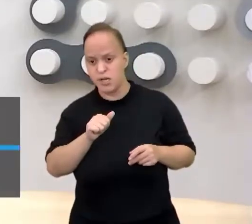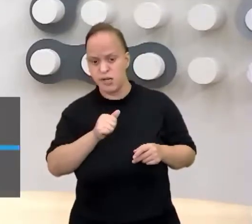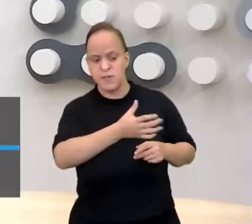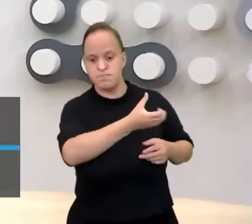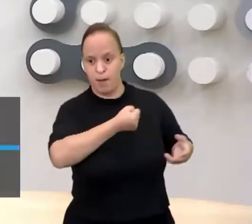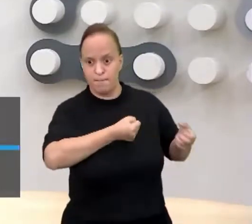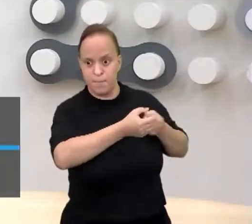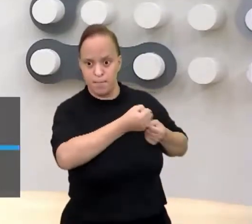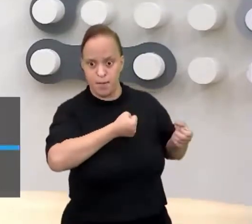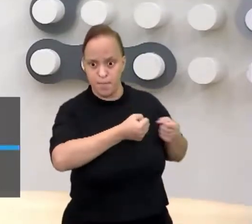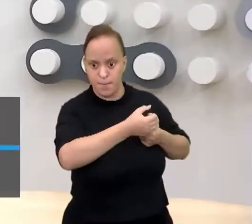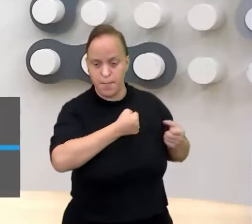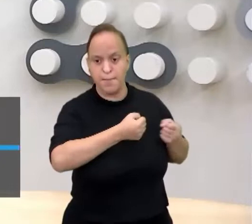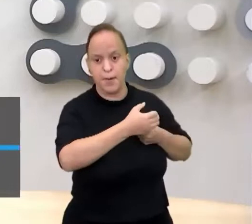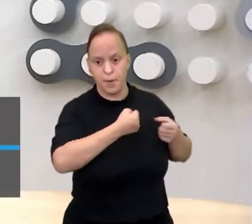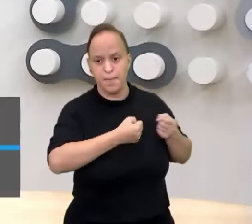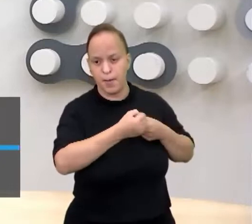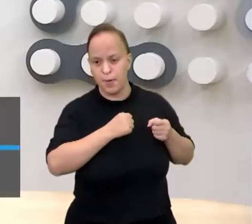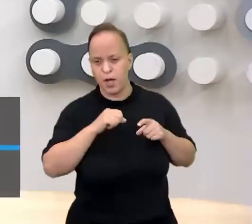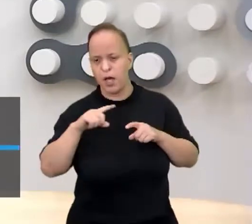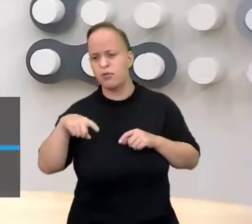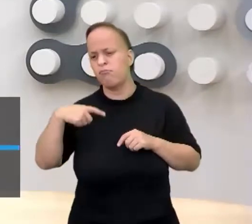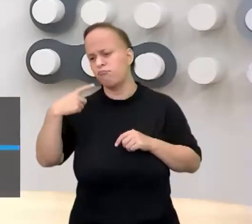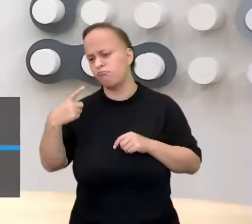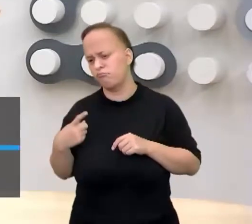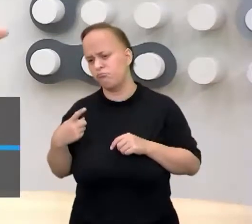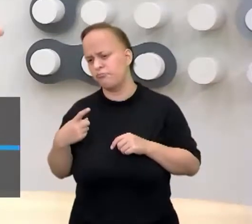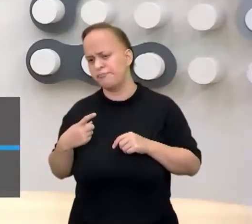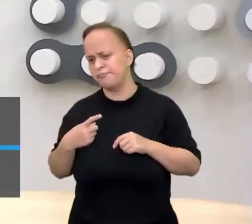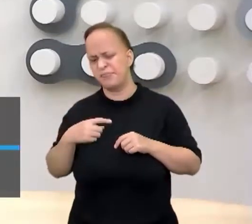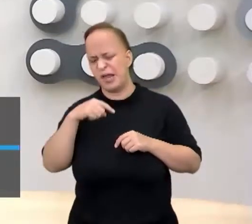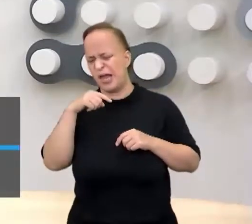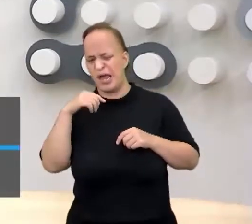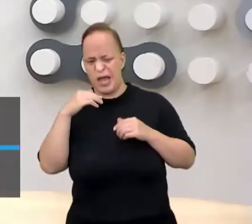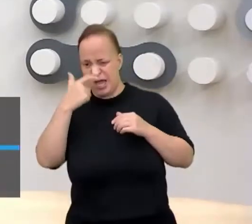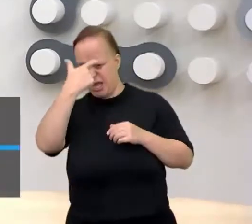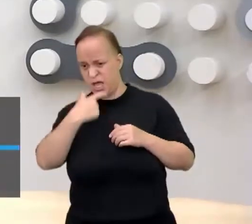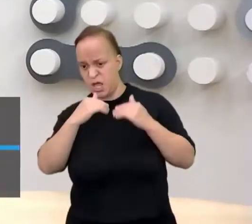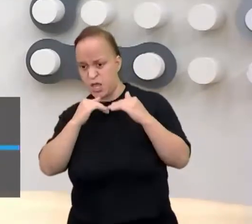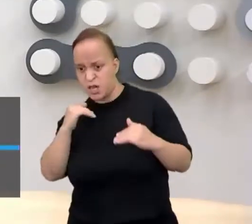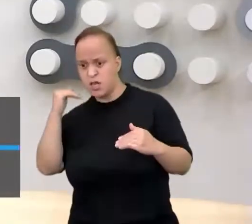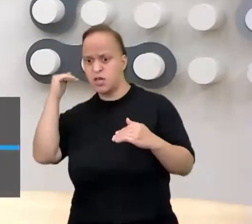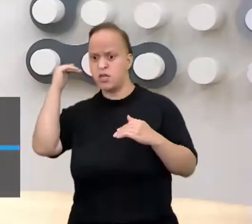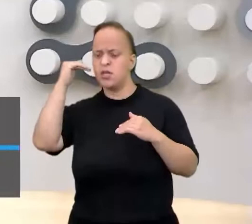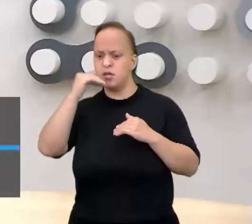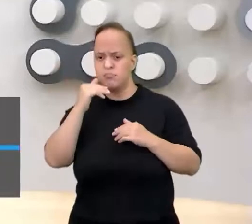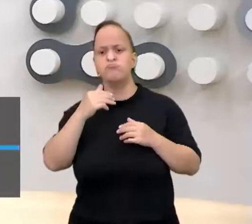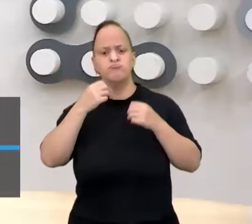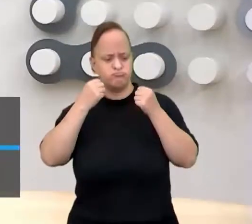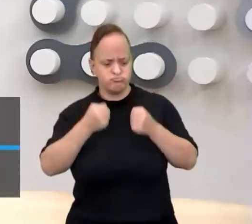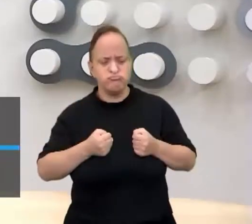depois eles justificavam isso falando que eles eram superiores, por isso eles podiam fazer essa